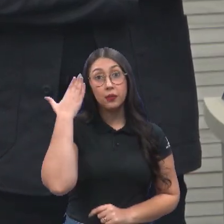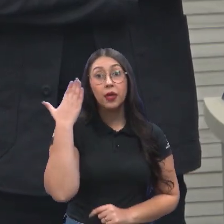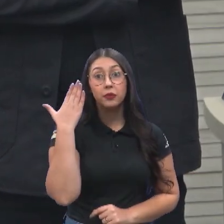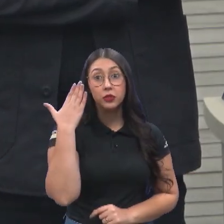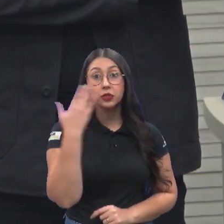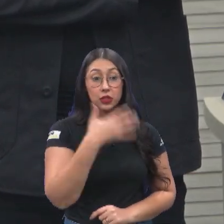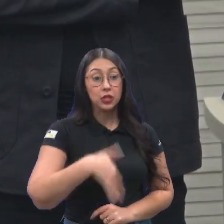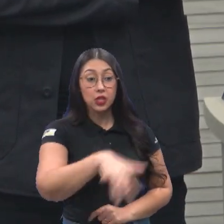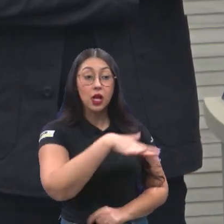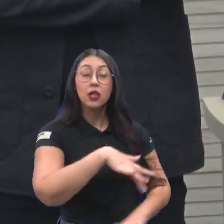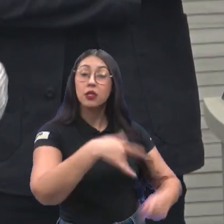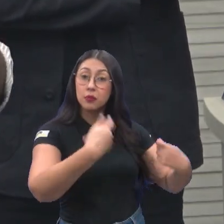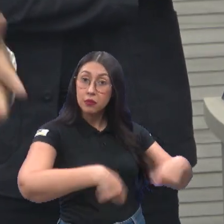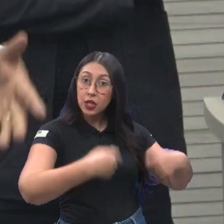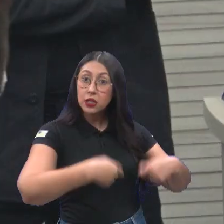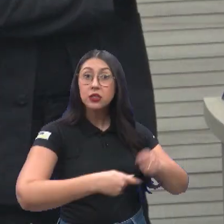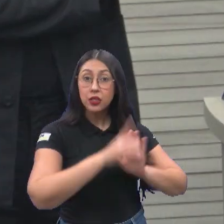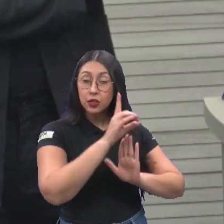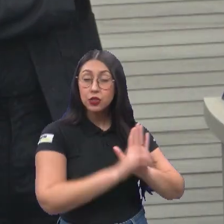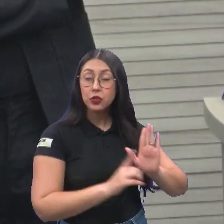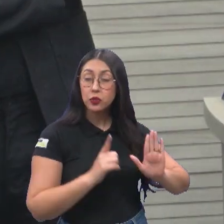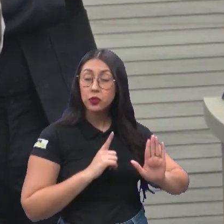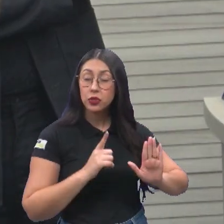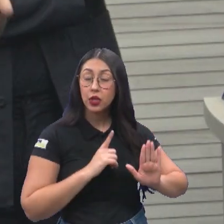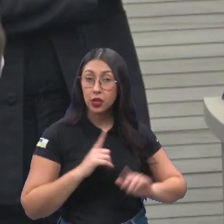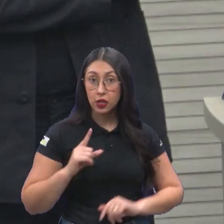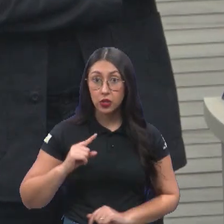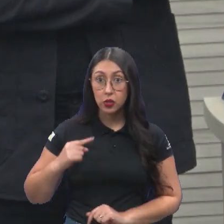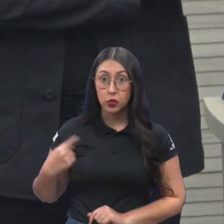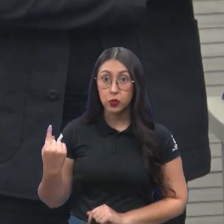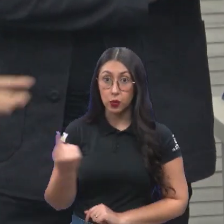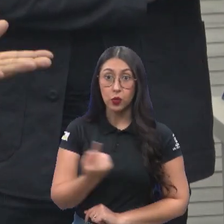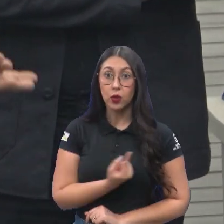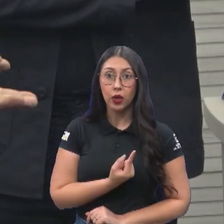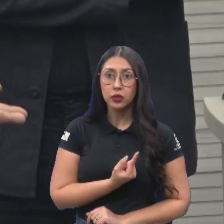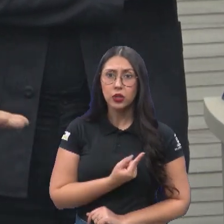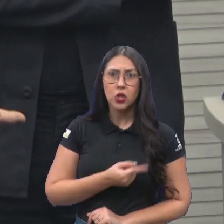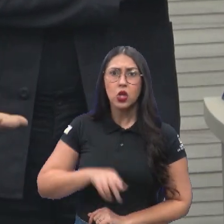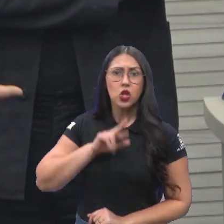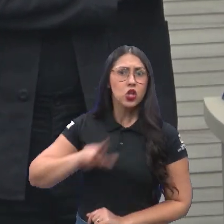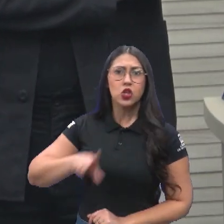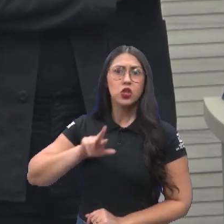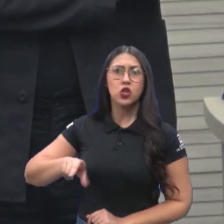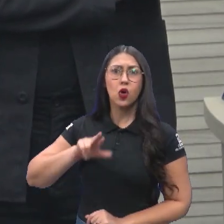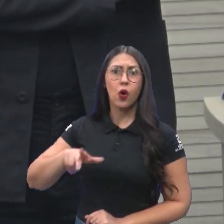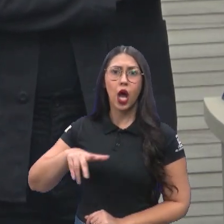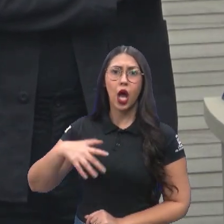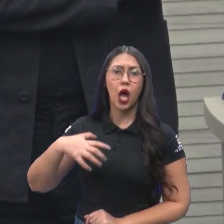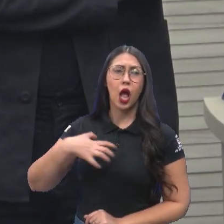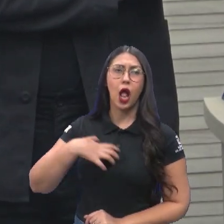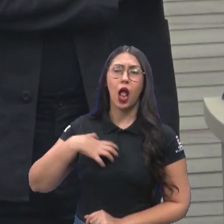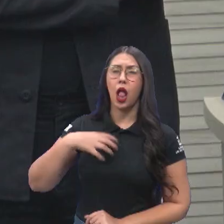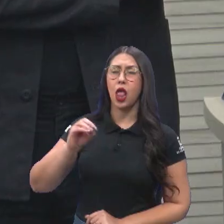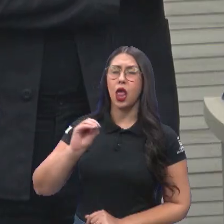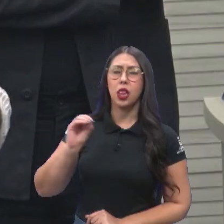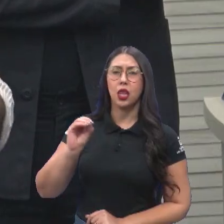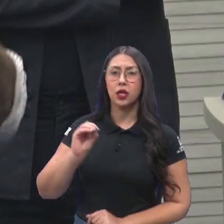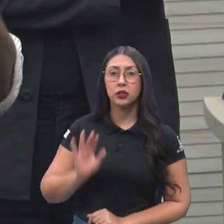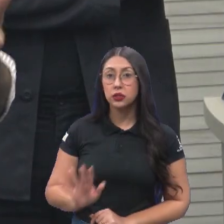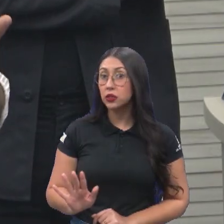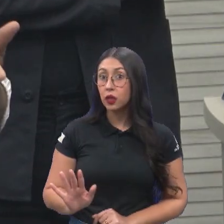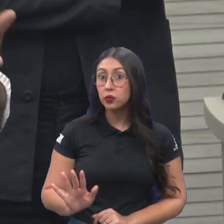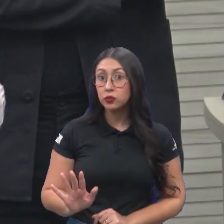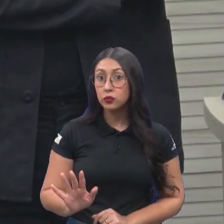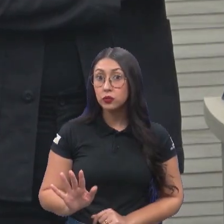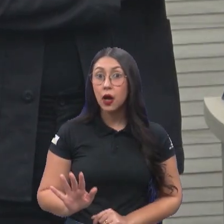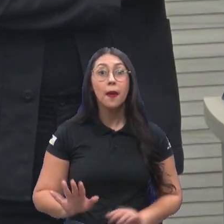certo? Eles têm esse direito. E essa casa, nós não somos vereadores que somos insensíveis a essa necessidade das pessoas. Agora, o que eu